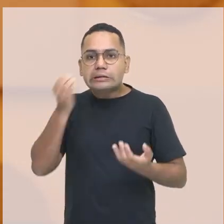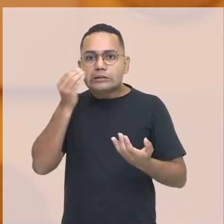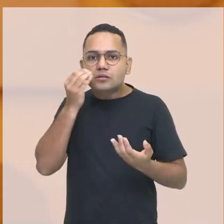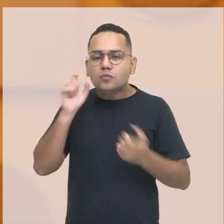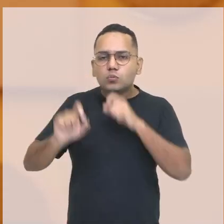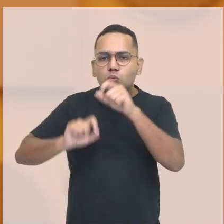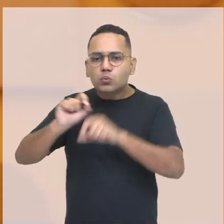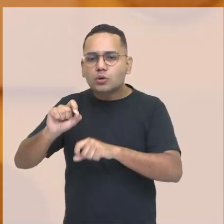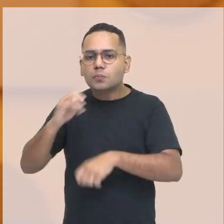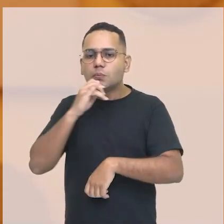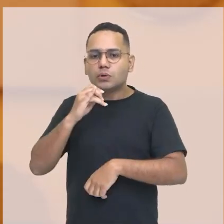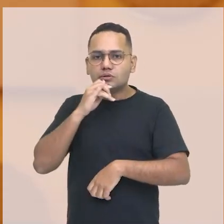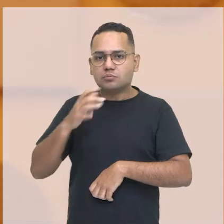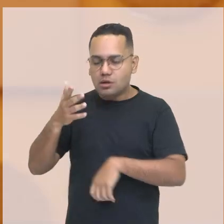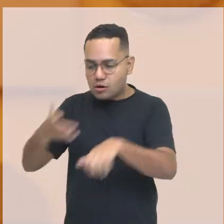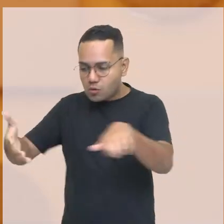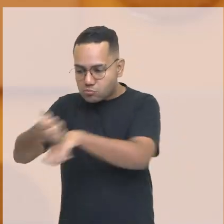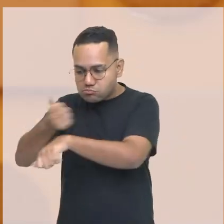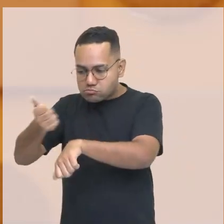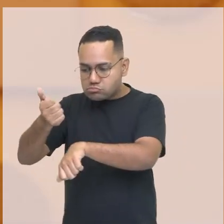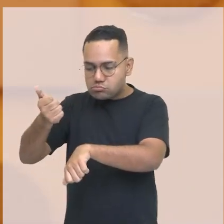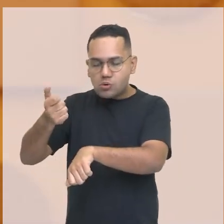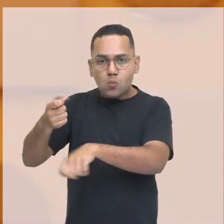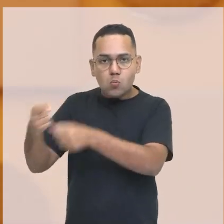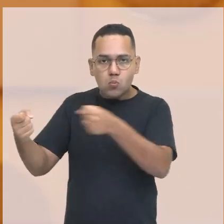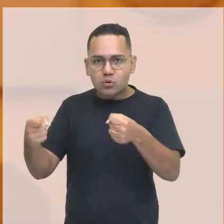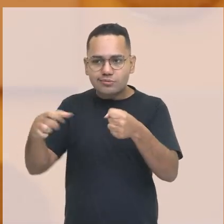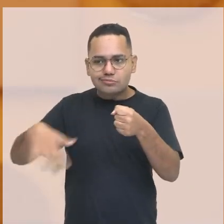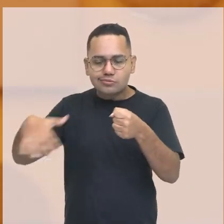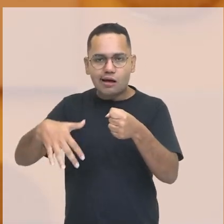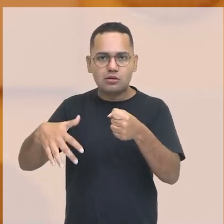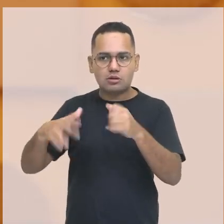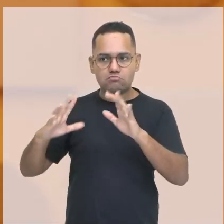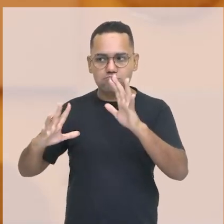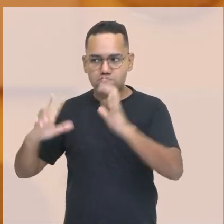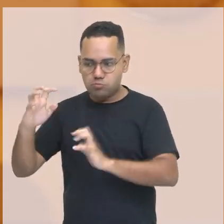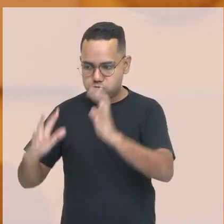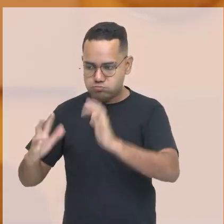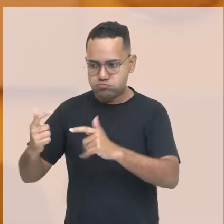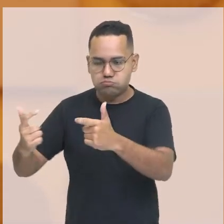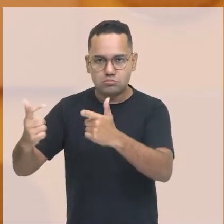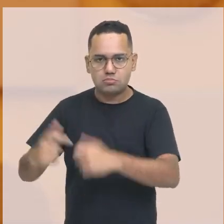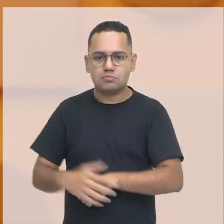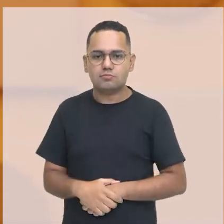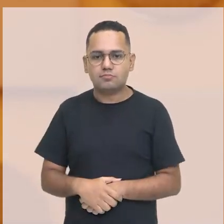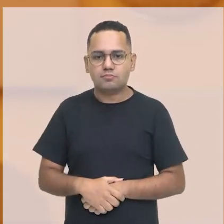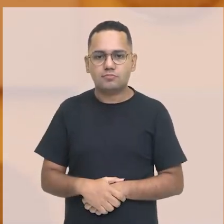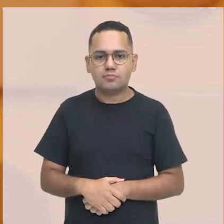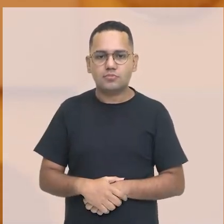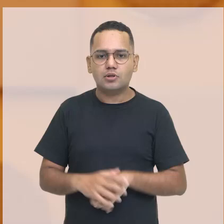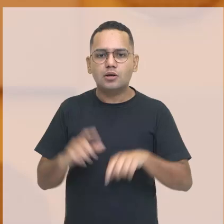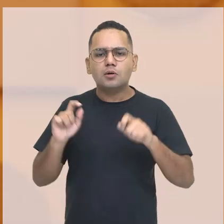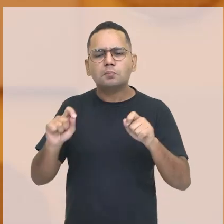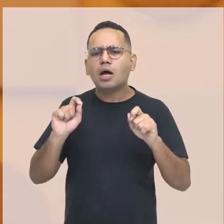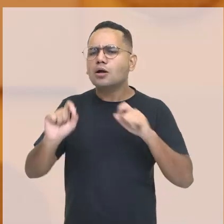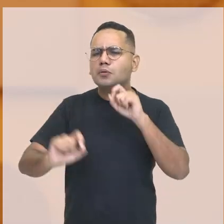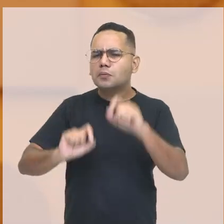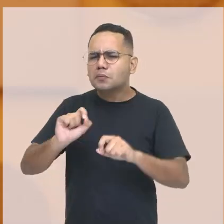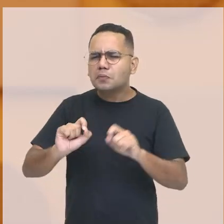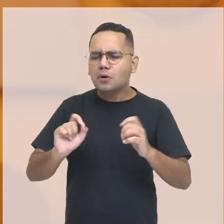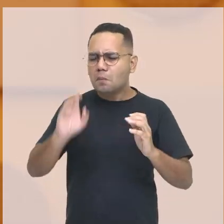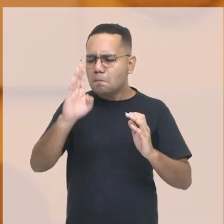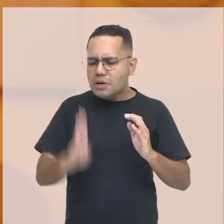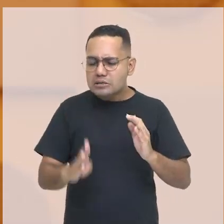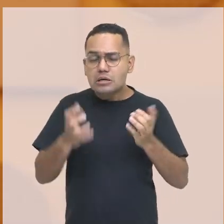poder pela via armada, tá, gente? E transformar o Brasil em uma nação de